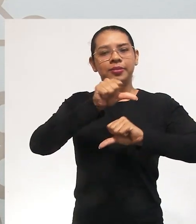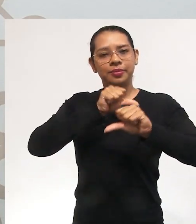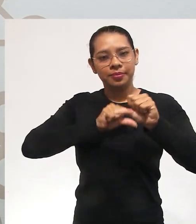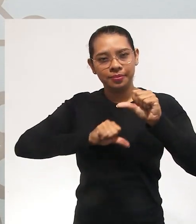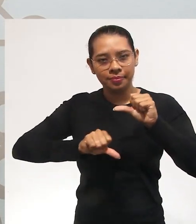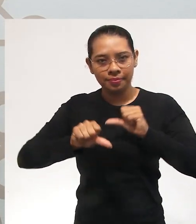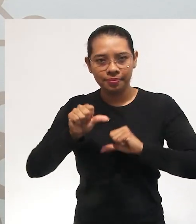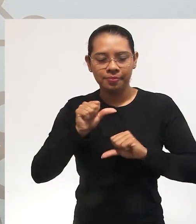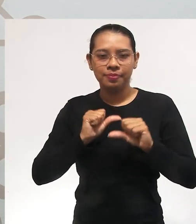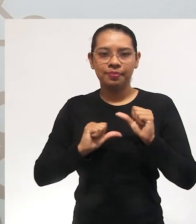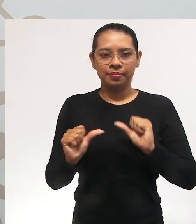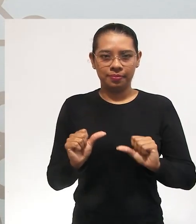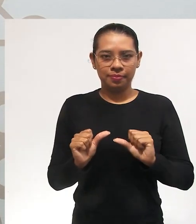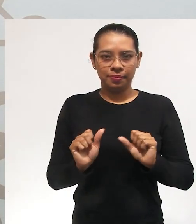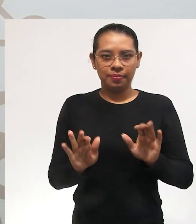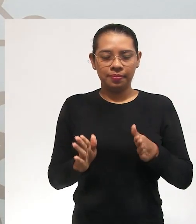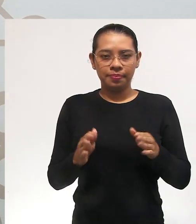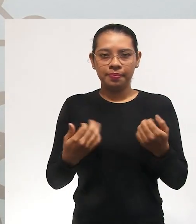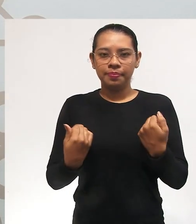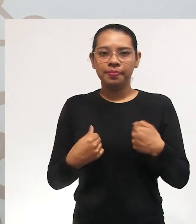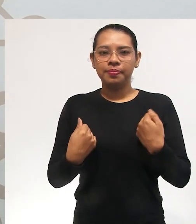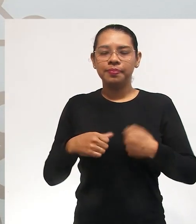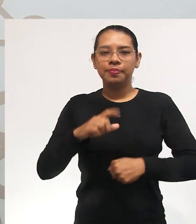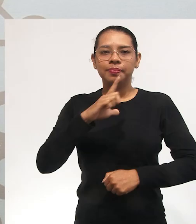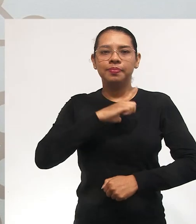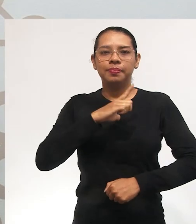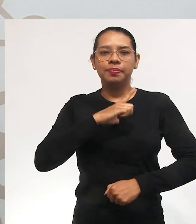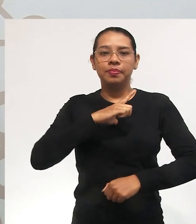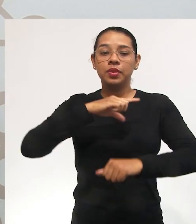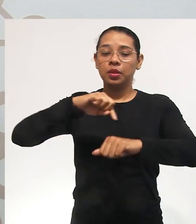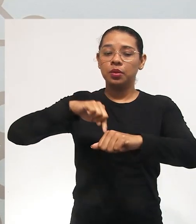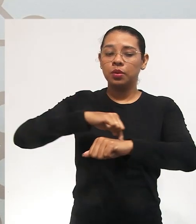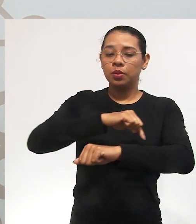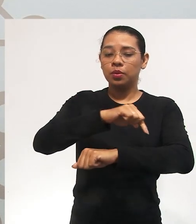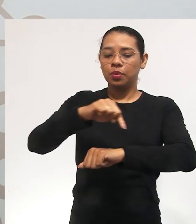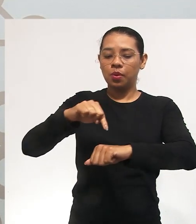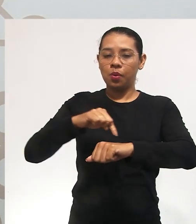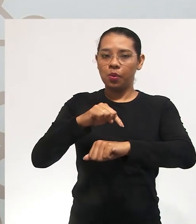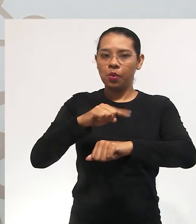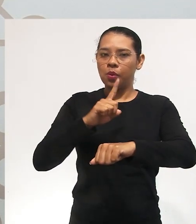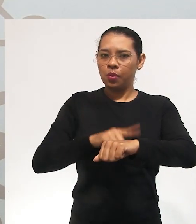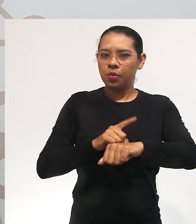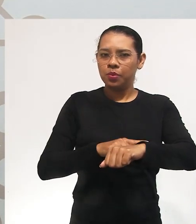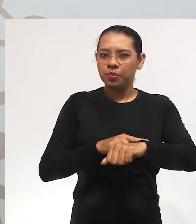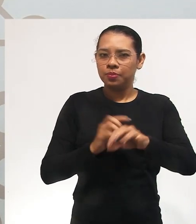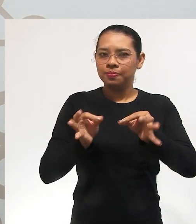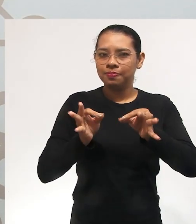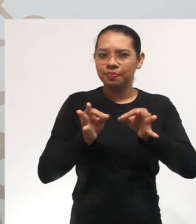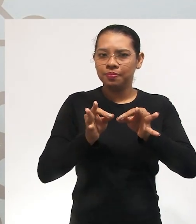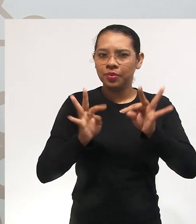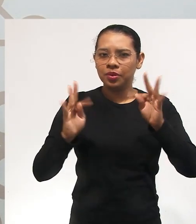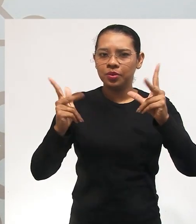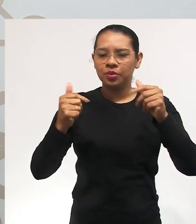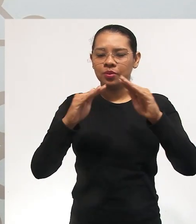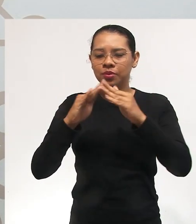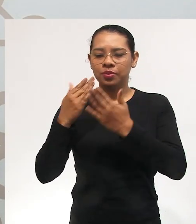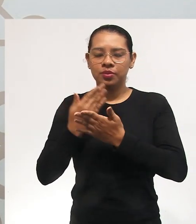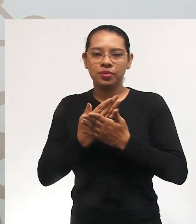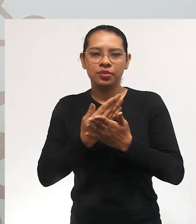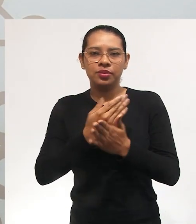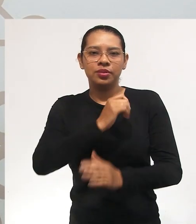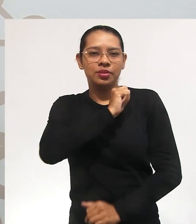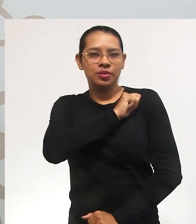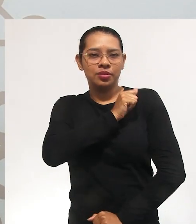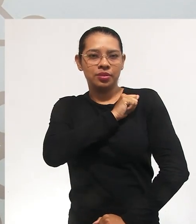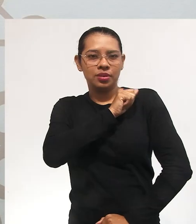a época, então é preciso proporcionar esse tempo de escuta dos alunos, mas também,